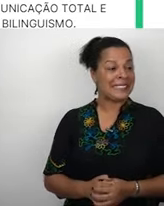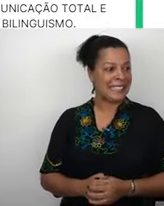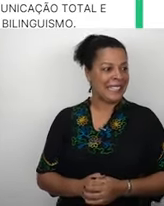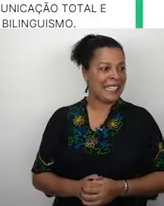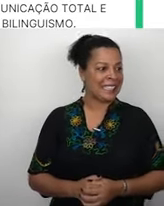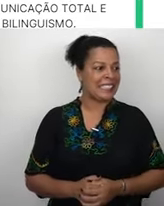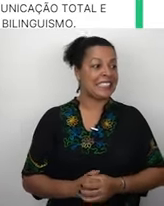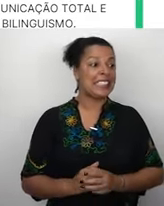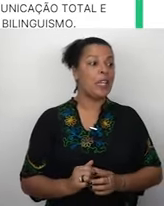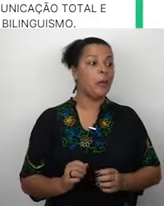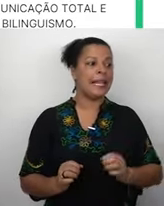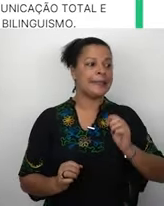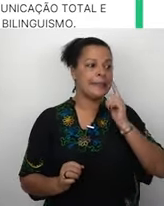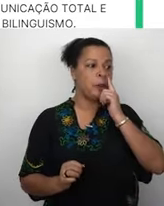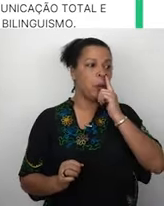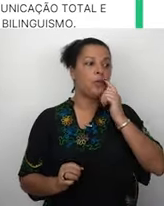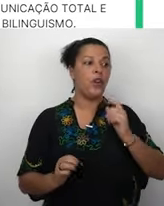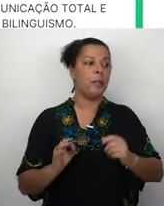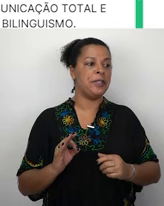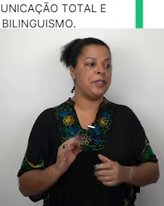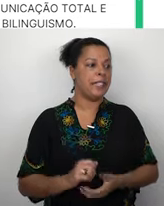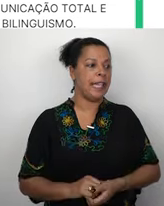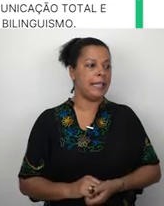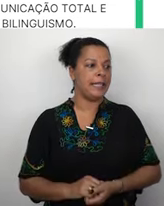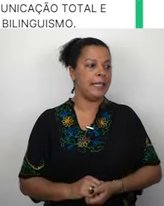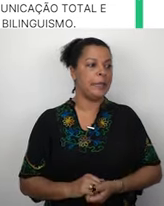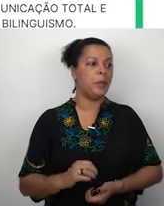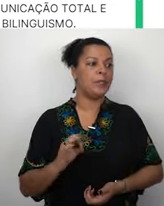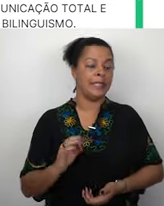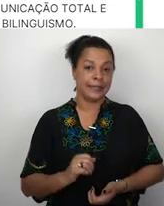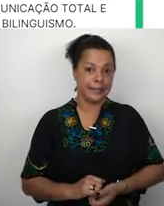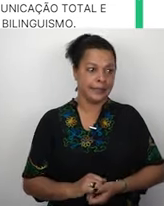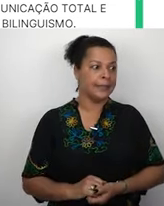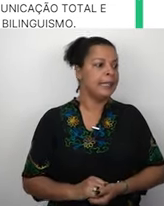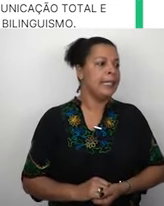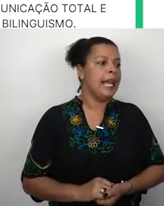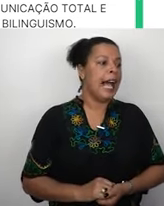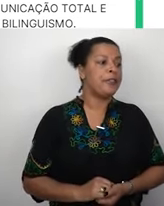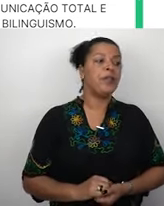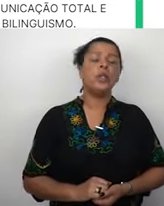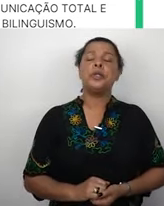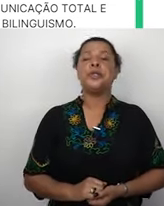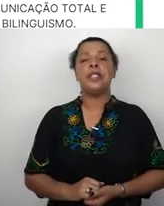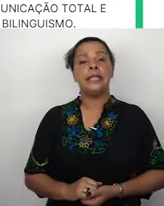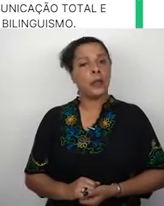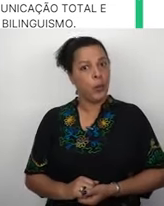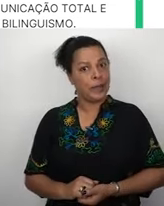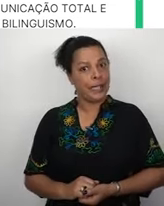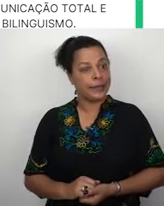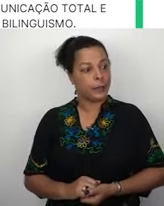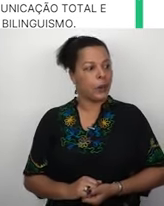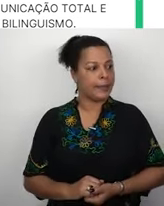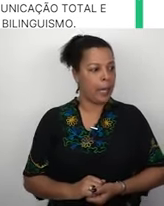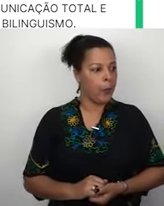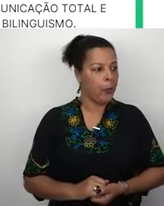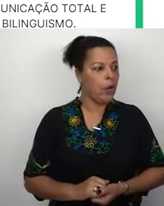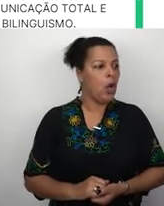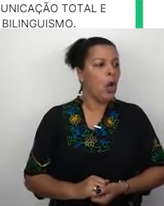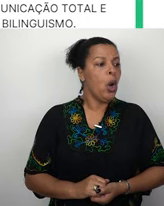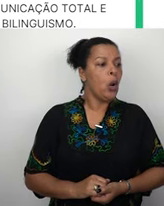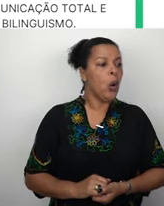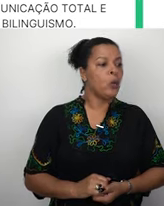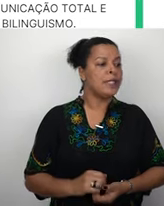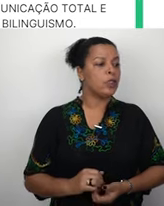Em 1970, chega ao Brasil, conforme Vieira e Bondezan, a filosofia da comunicação